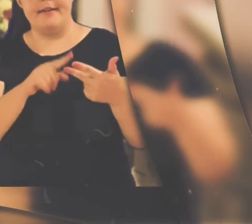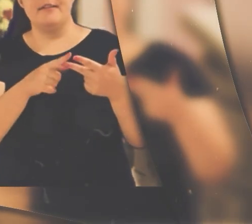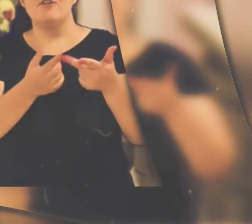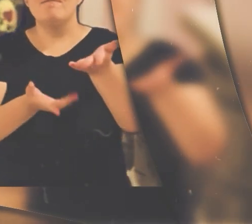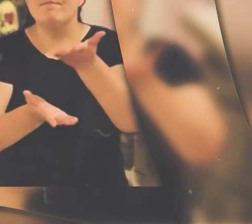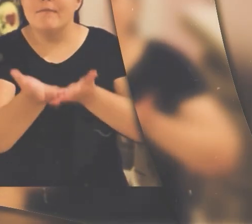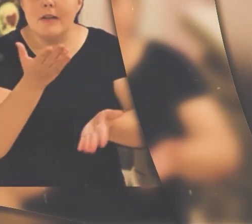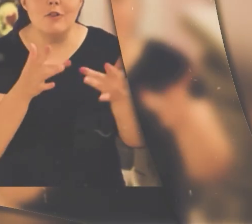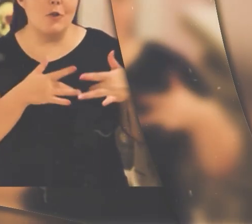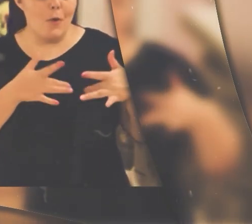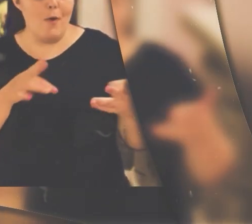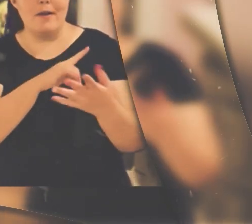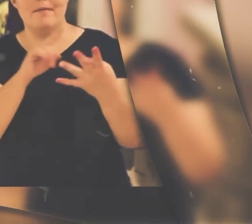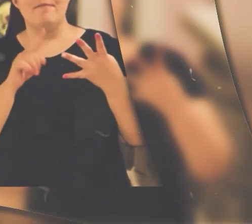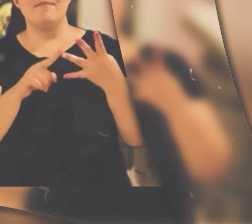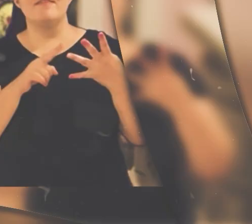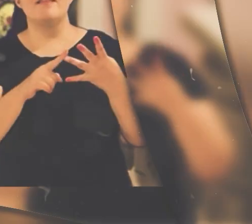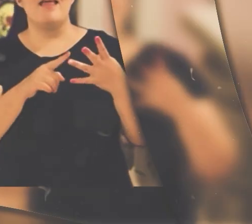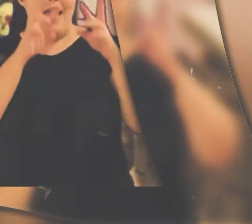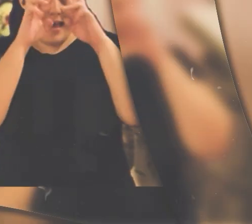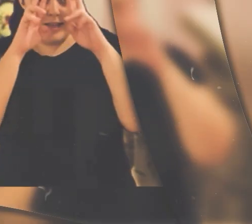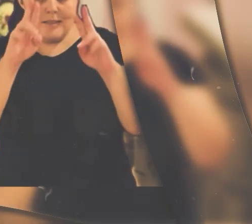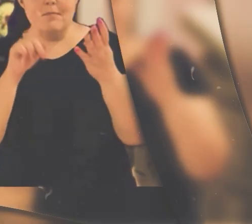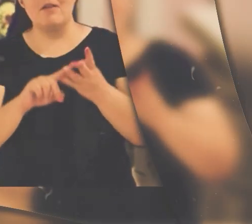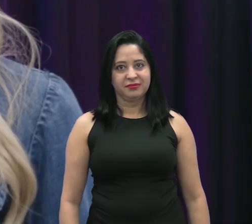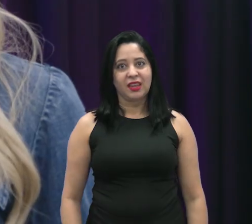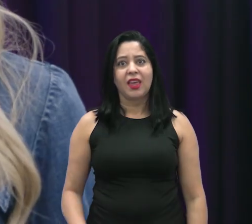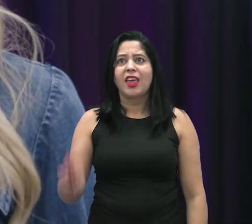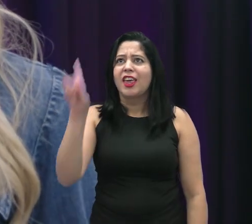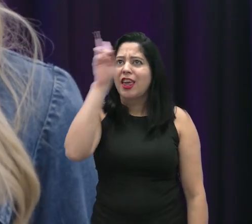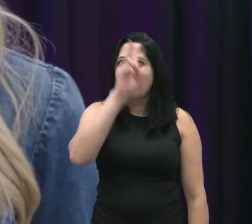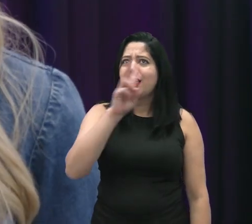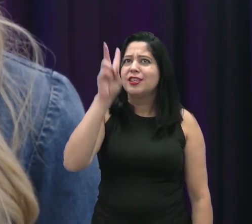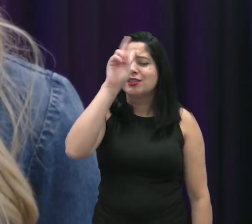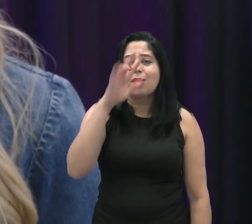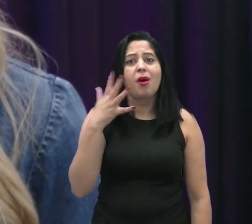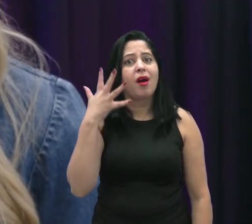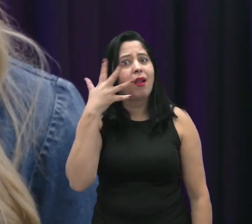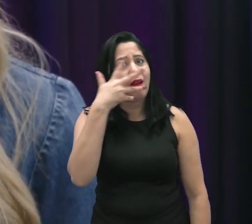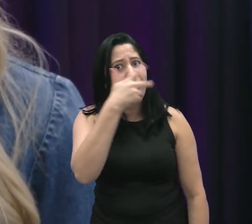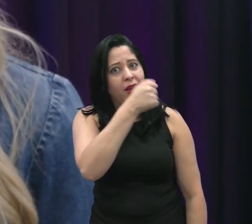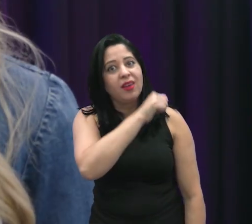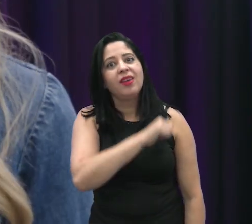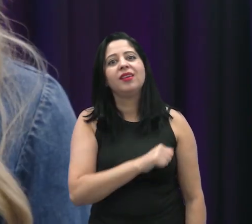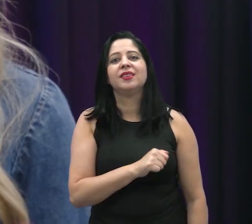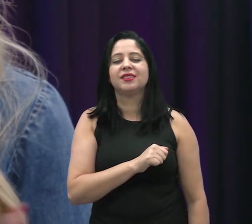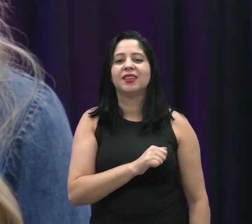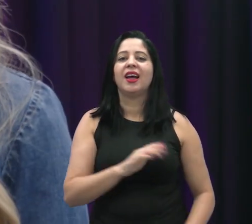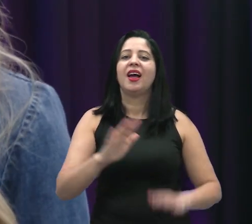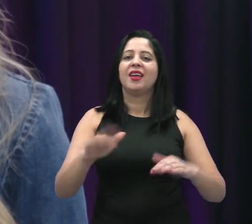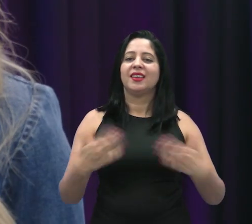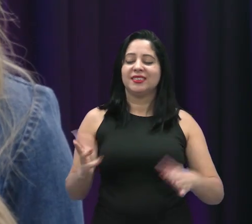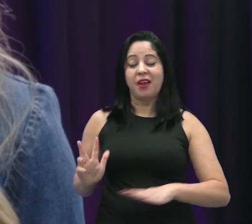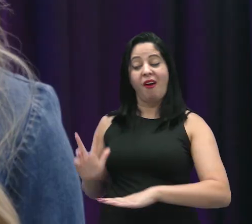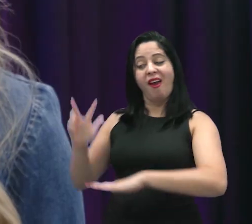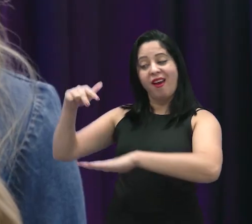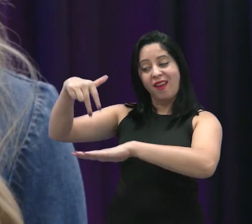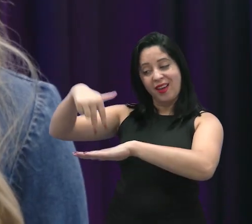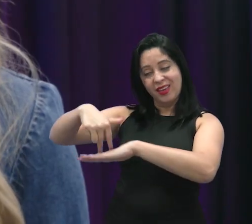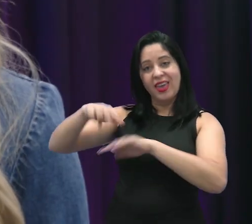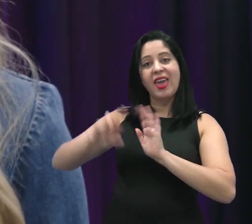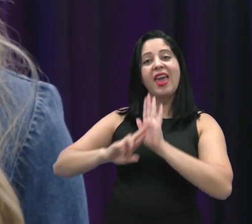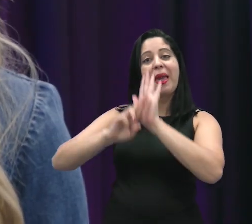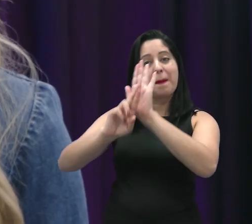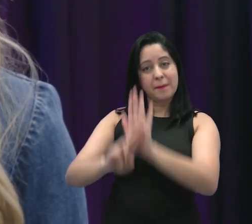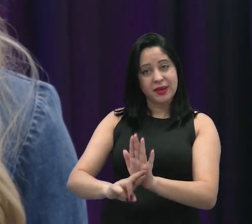amizade, fraternidade, respeito e valores. Que história mais linda! Bom, gente, quem vem aqui representar